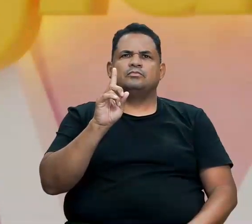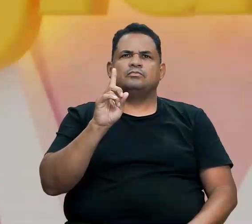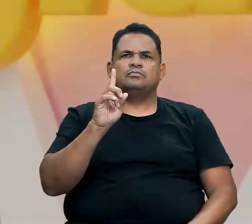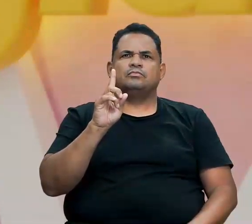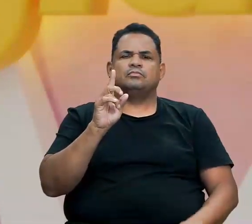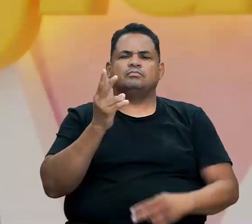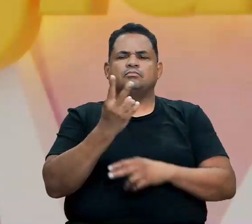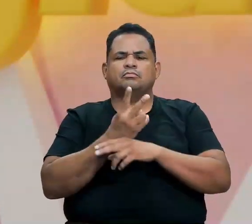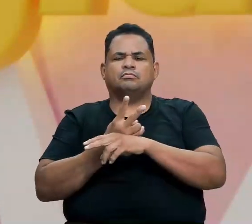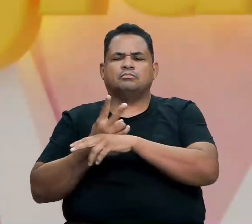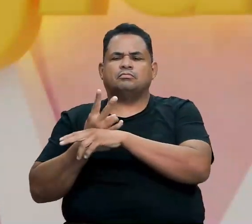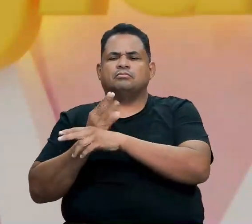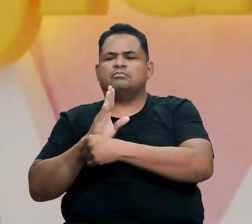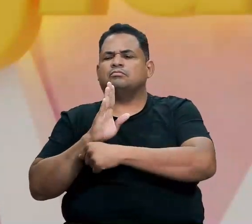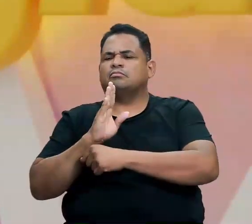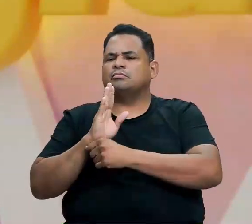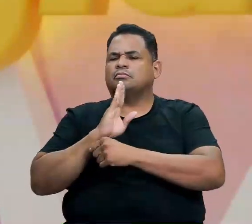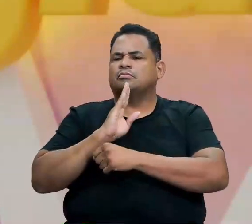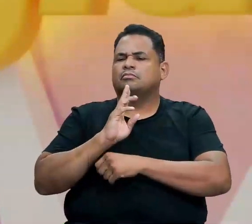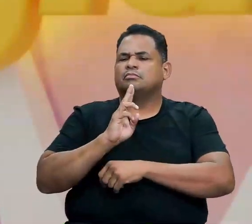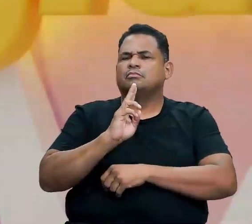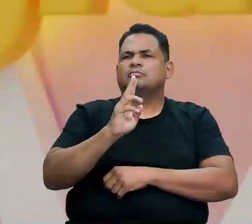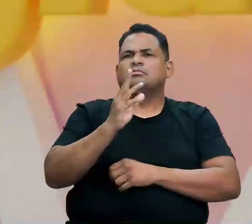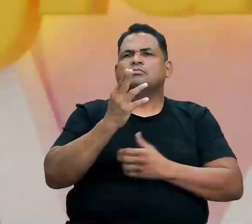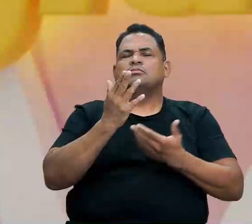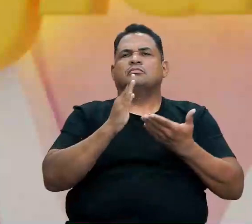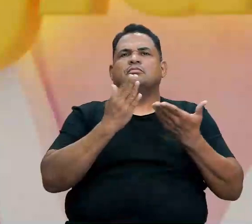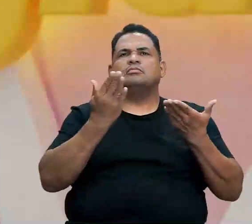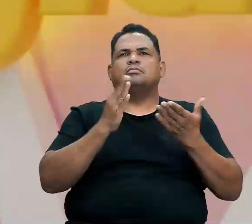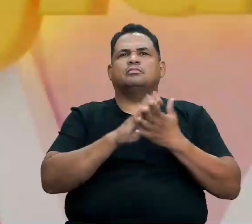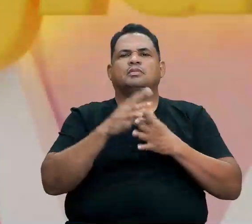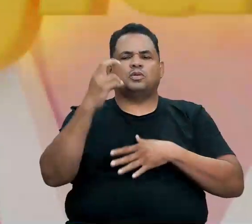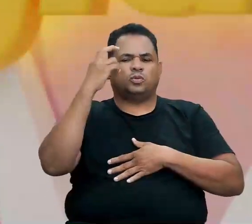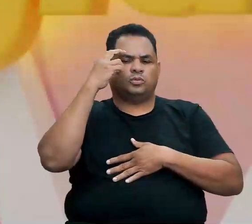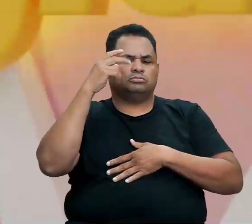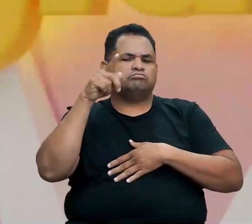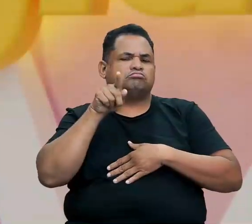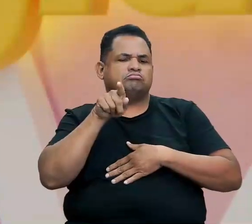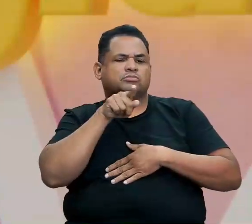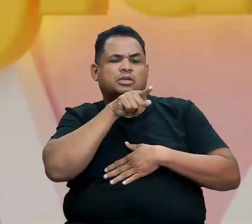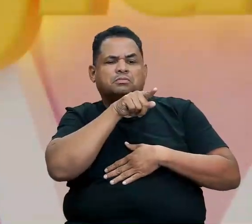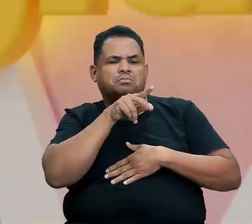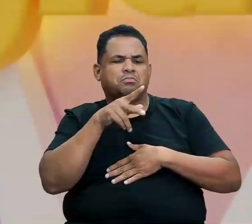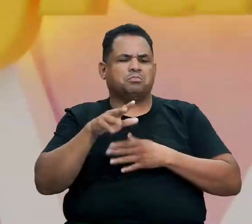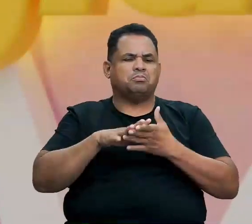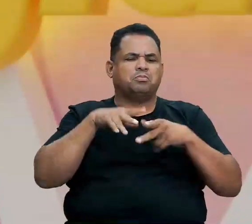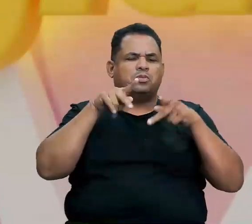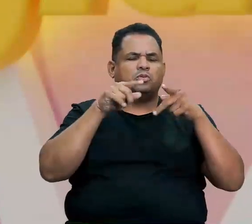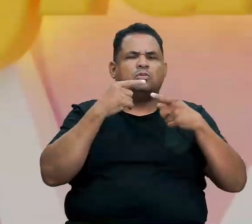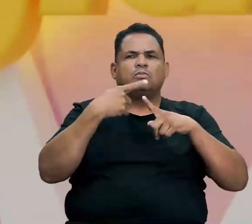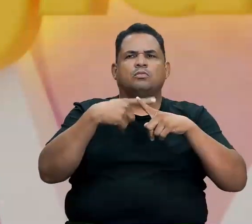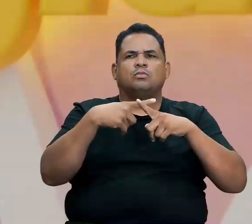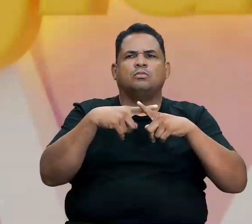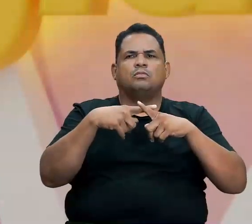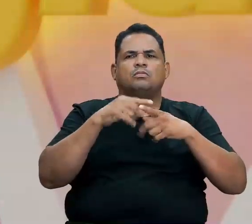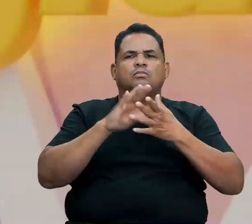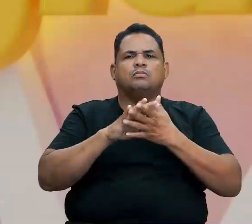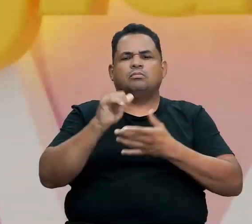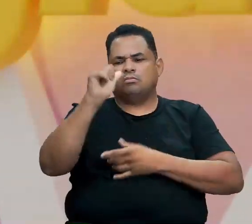Buscando sempre conhecer, a gente precisa sempre conhecer a cultura daquele povo. Por que que na Índia a